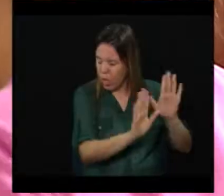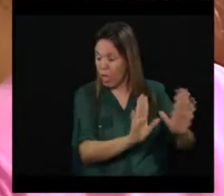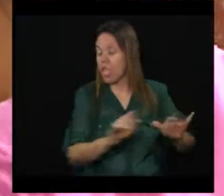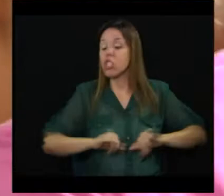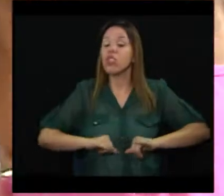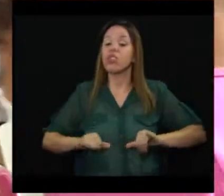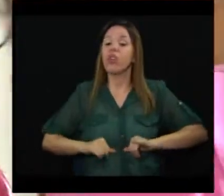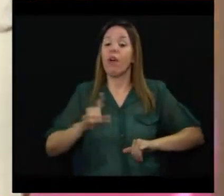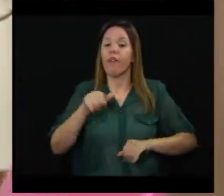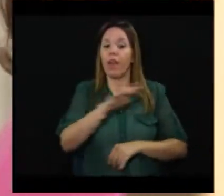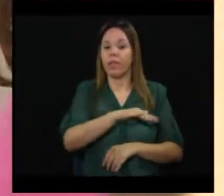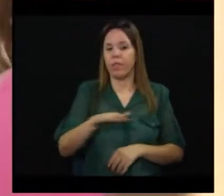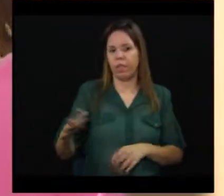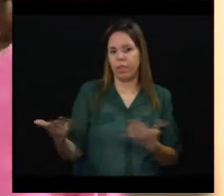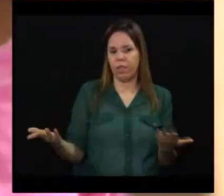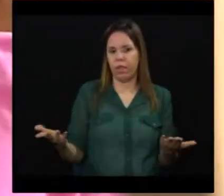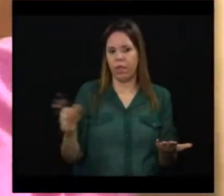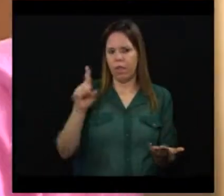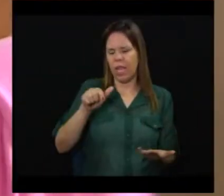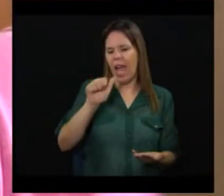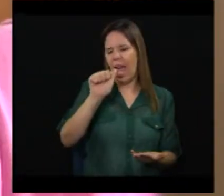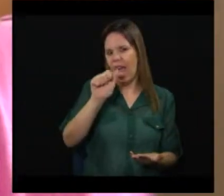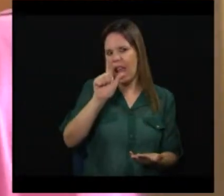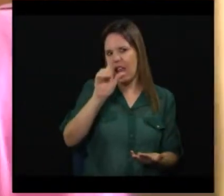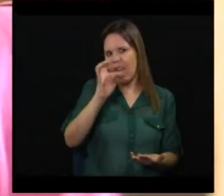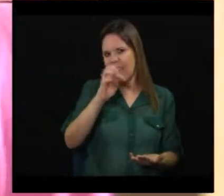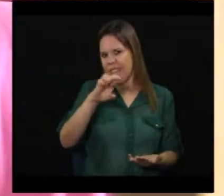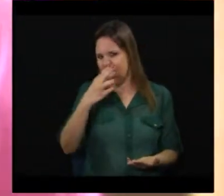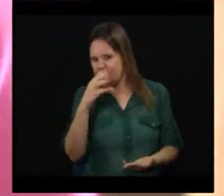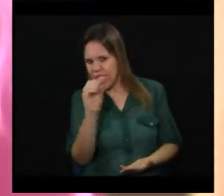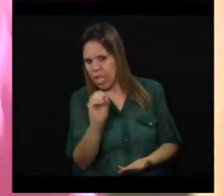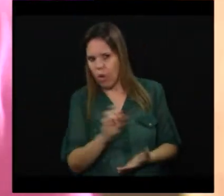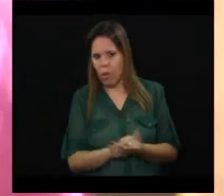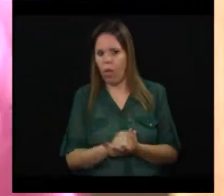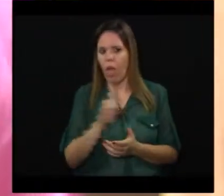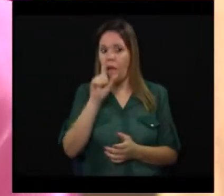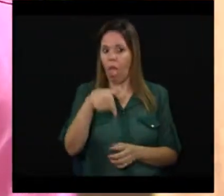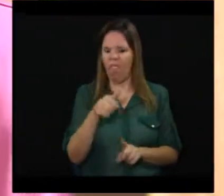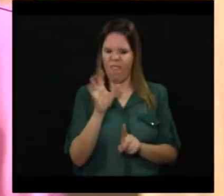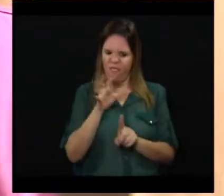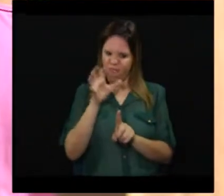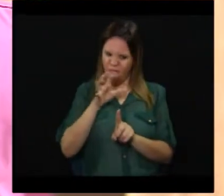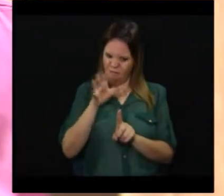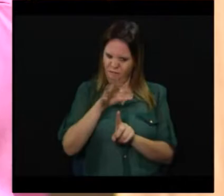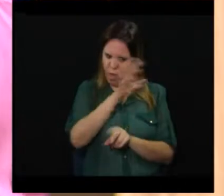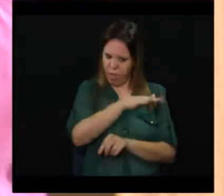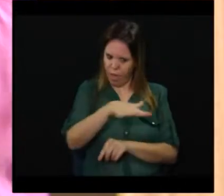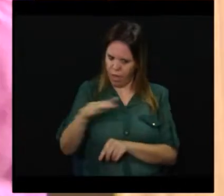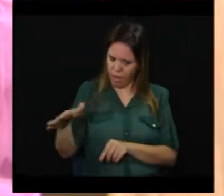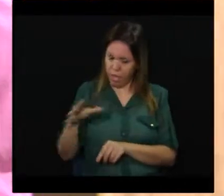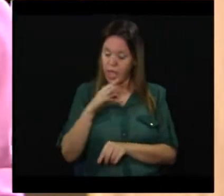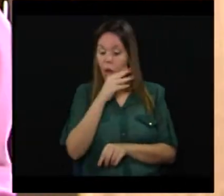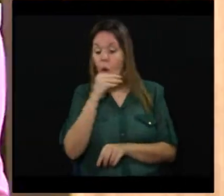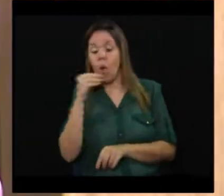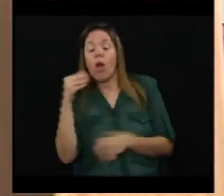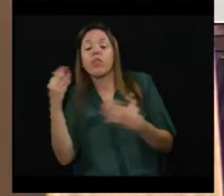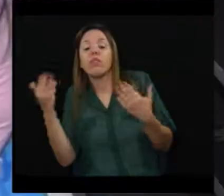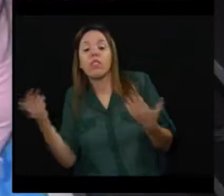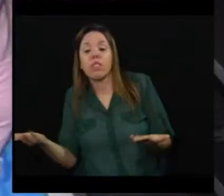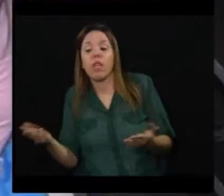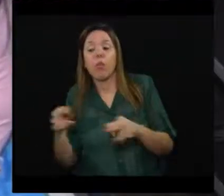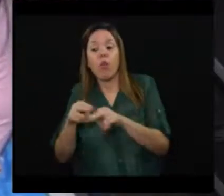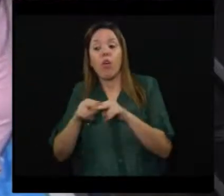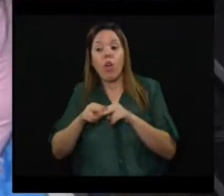criança. Alienação parental é qualquer interferência na formação psicológica da criança ou do adolescente, promovida